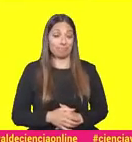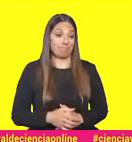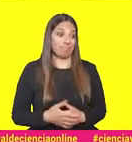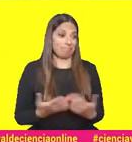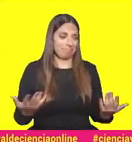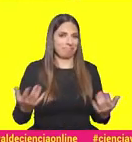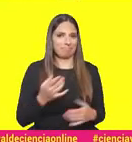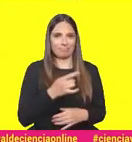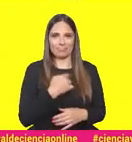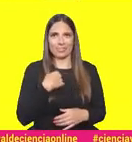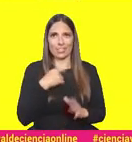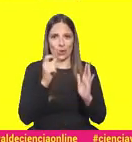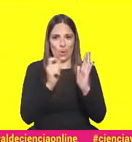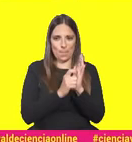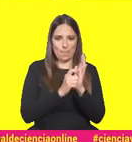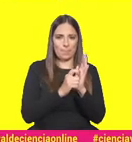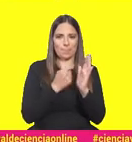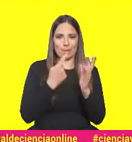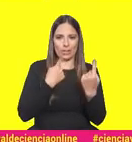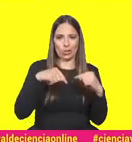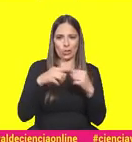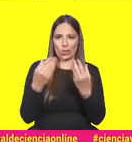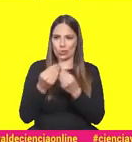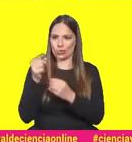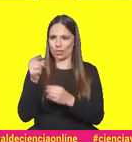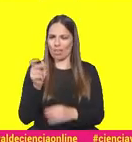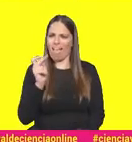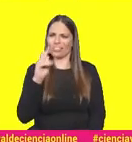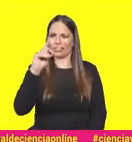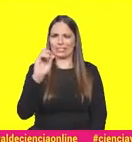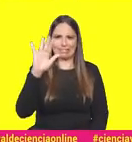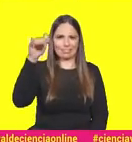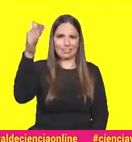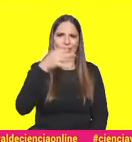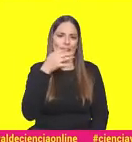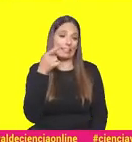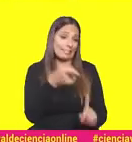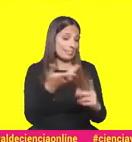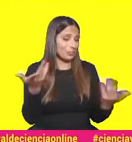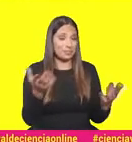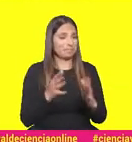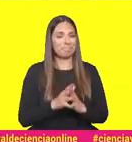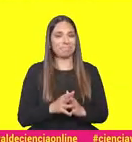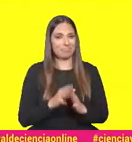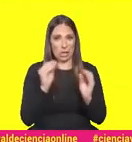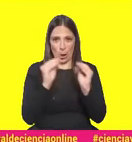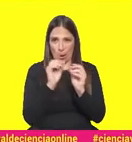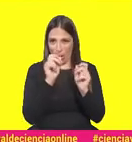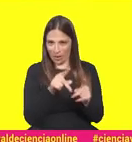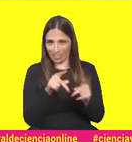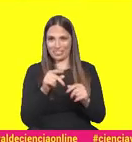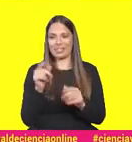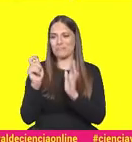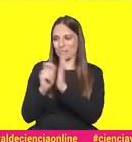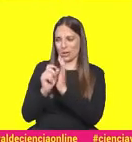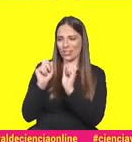É assim, eu já marquei na minha agenda uma reunião convosco para daqui a 30 anos para falarmos sobre isso. Está combinado. Está marcada, vamos já pôr